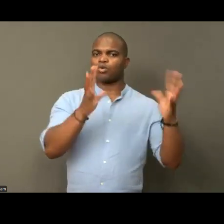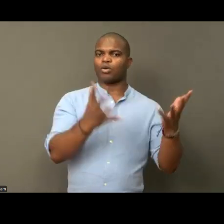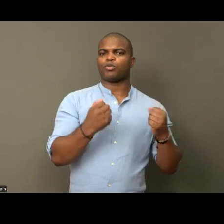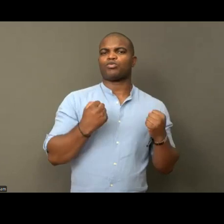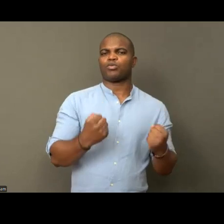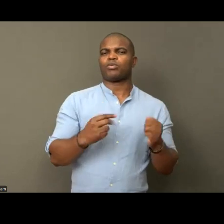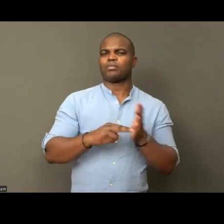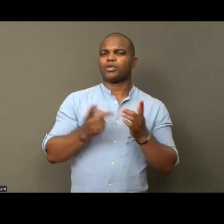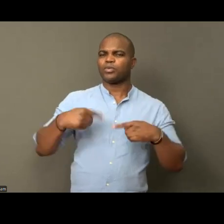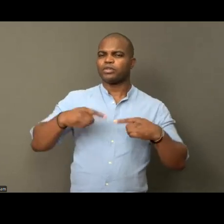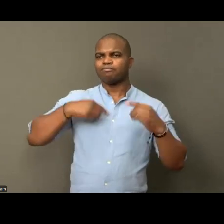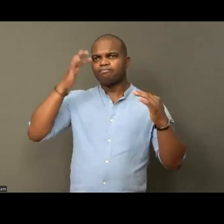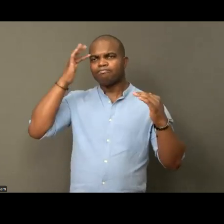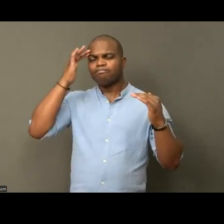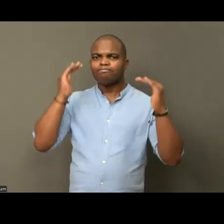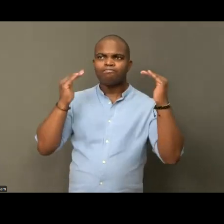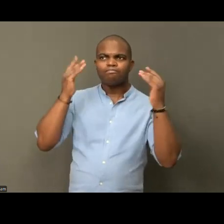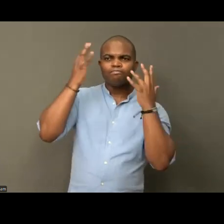da comunidade.